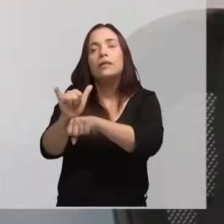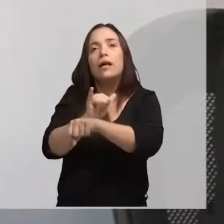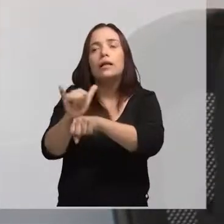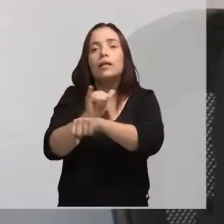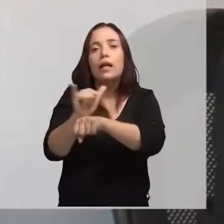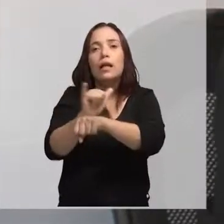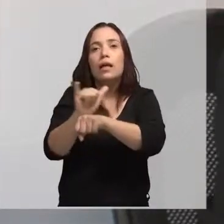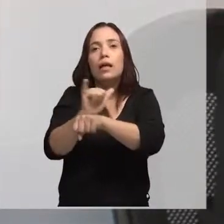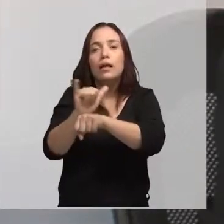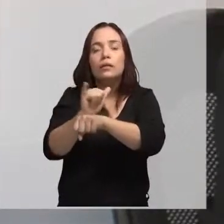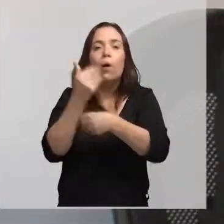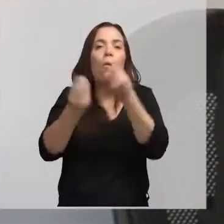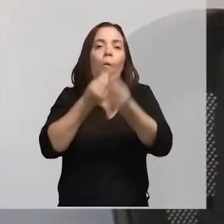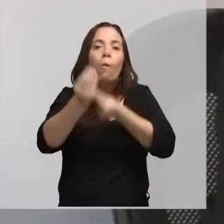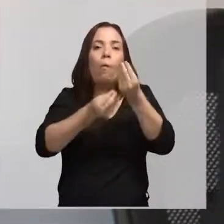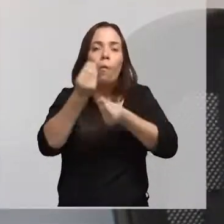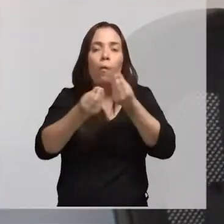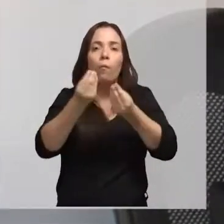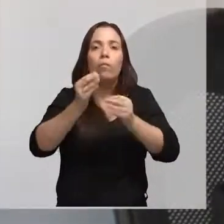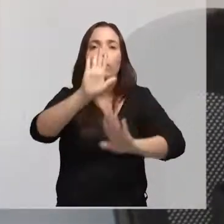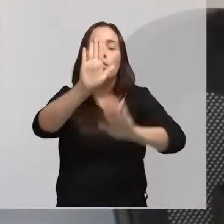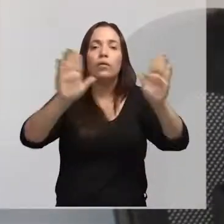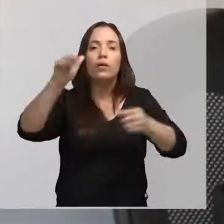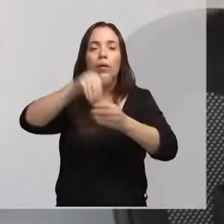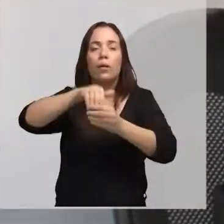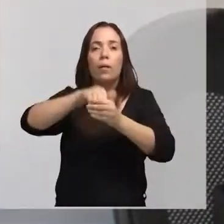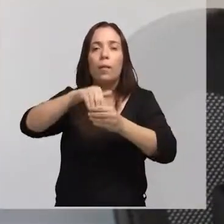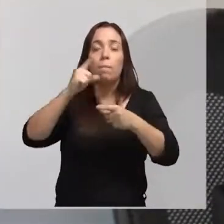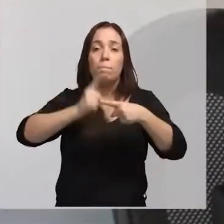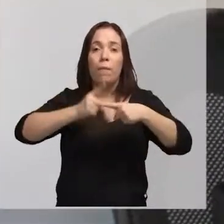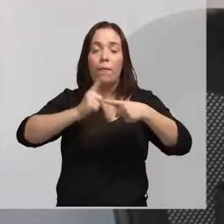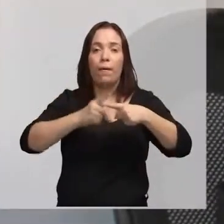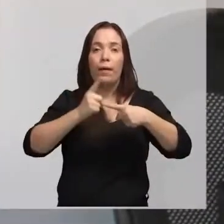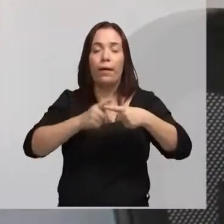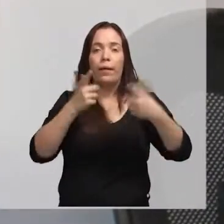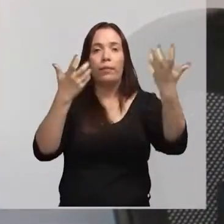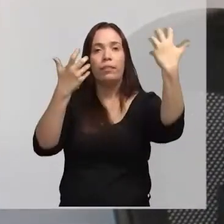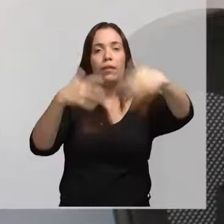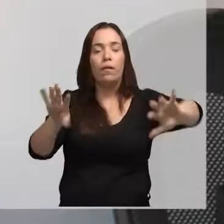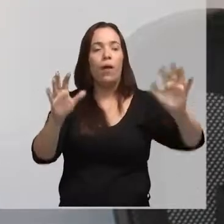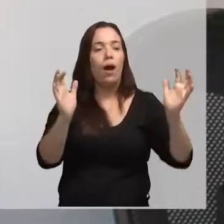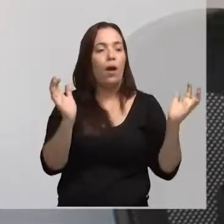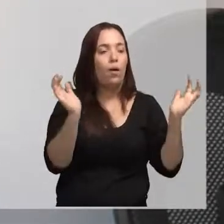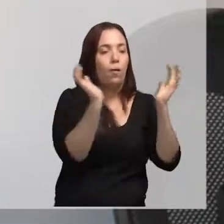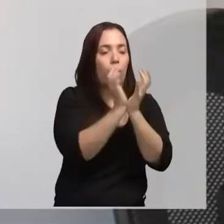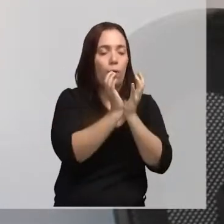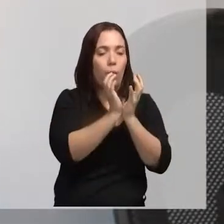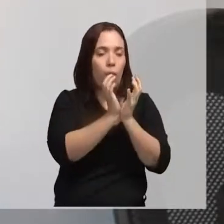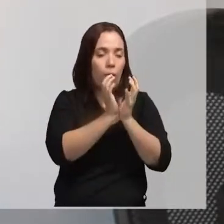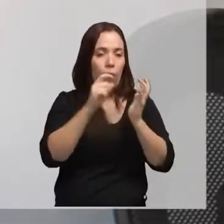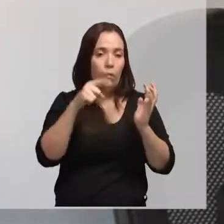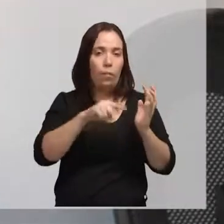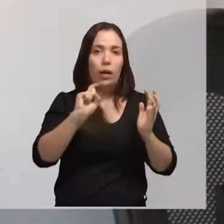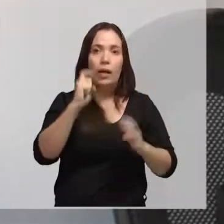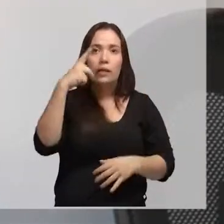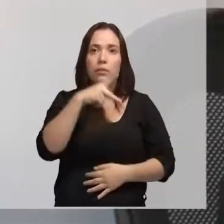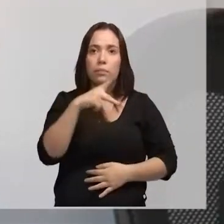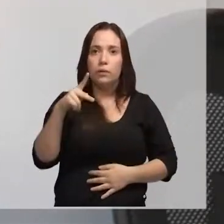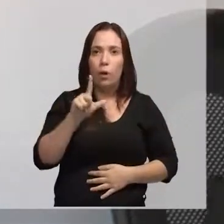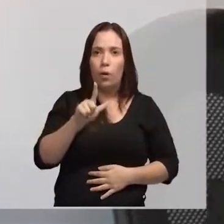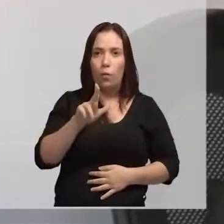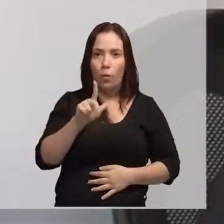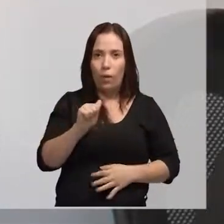centro que evitasse essa polarização entre o grupo liderado pelo ex-presidente Lula